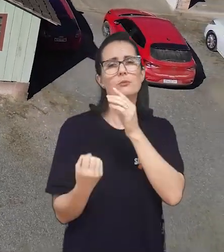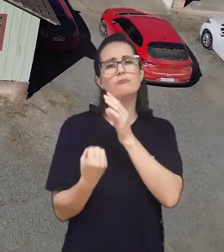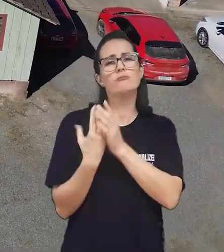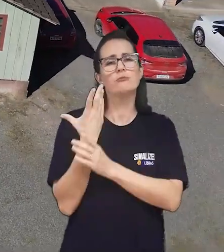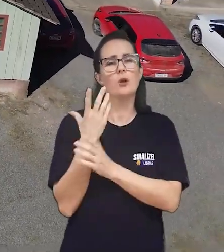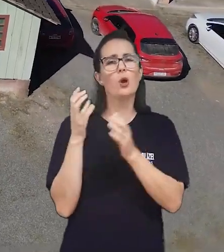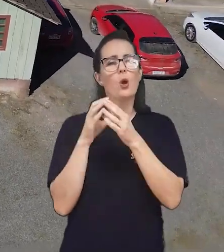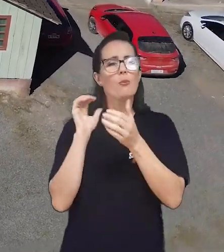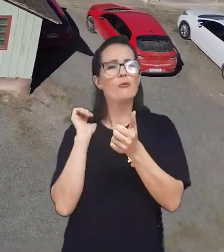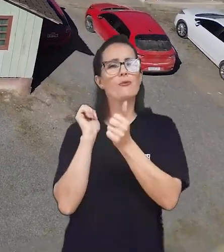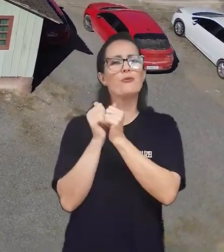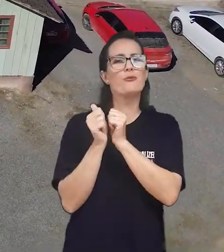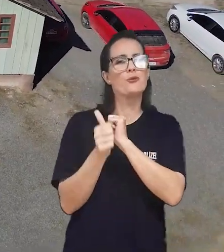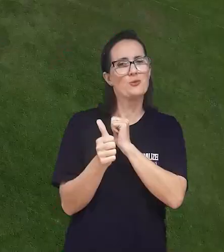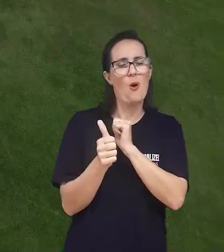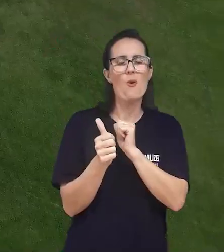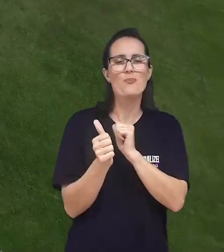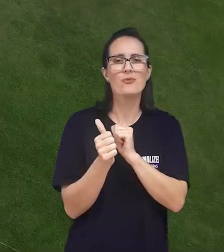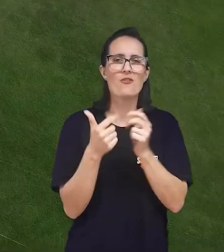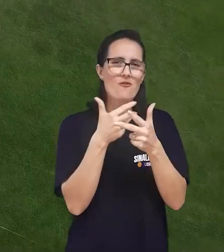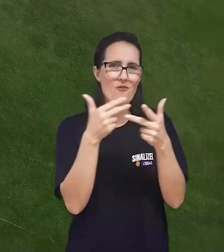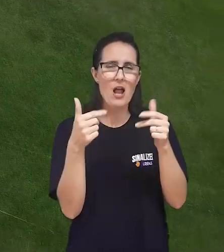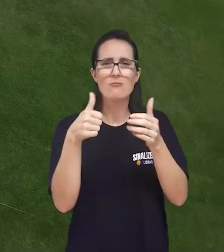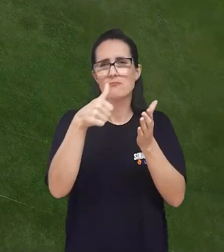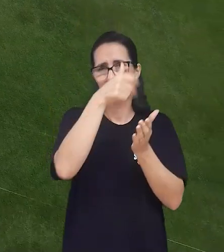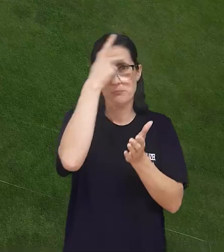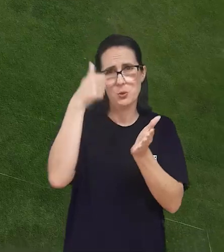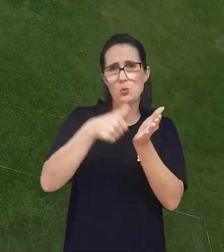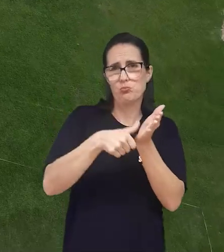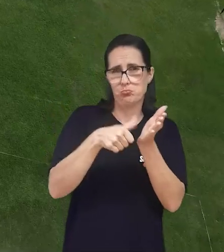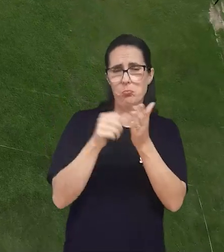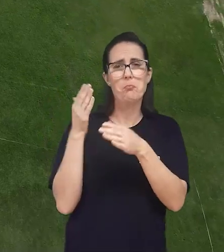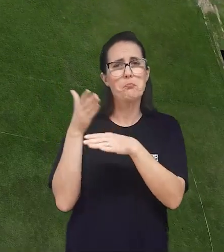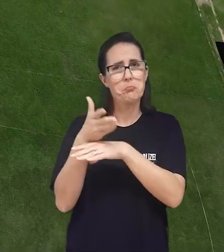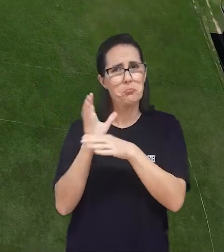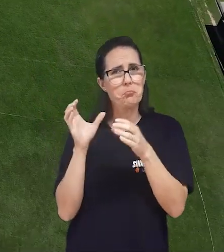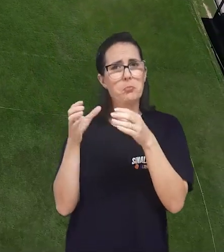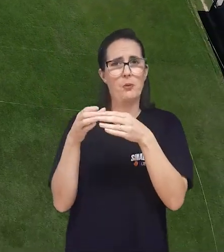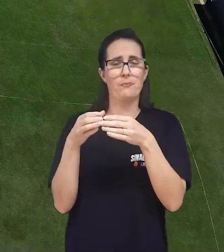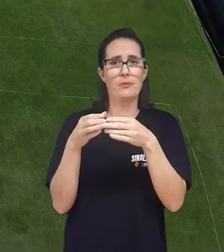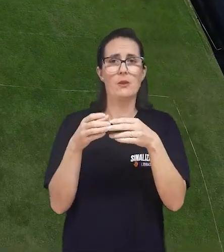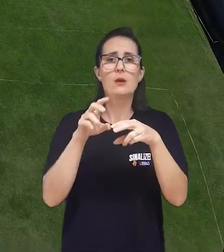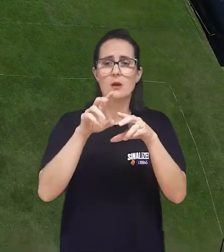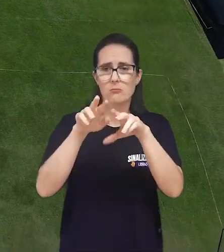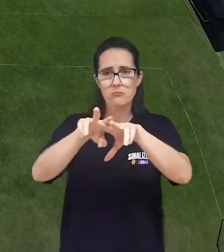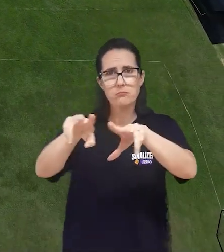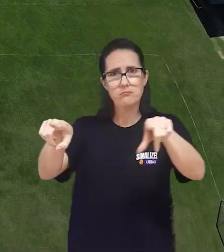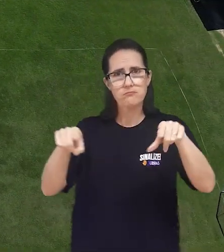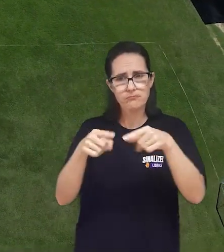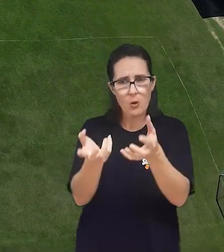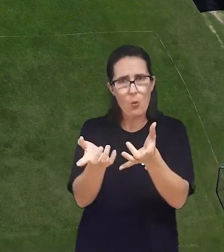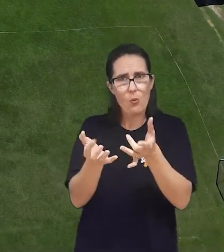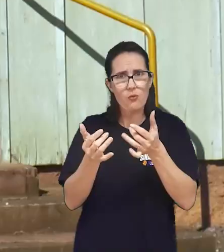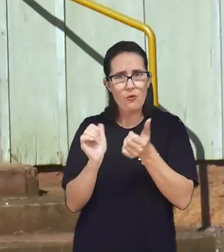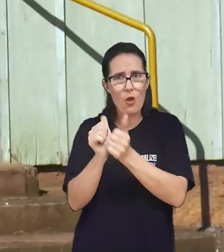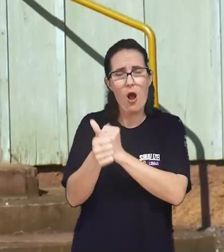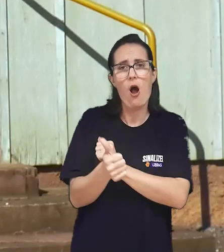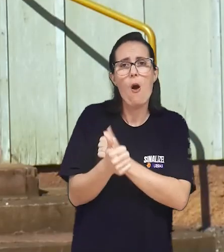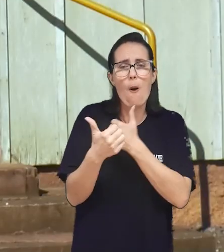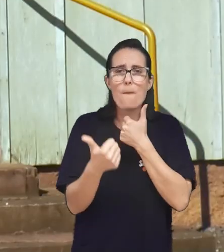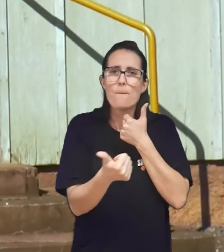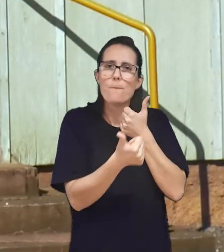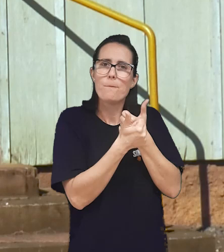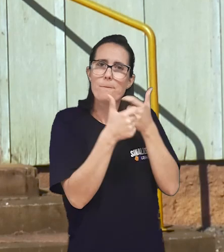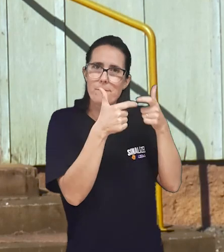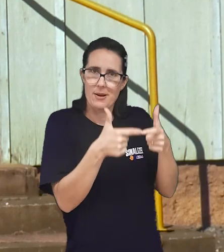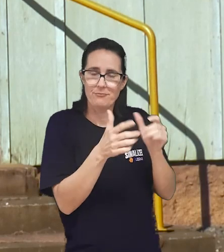devido à existência de um time de futebol, do qual muitos sócios participavam e cujo campo fica ao lado da sede. As